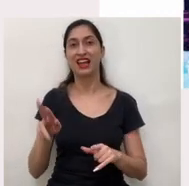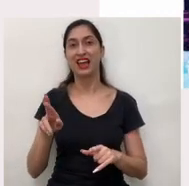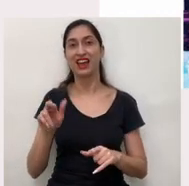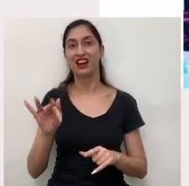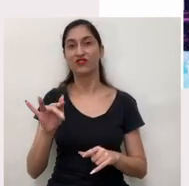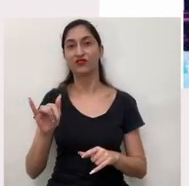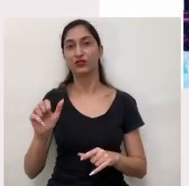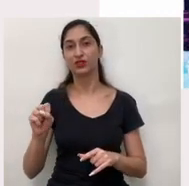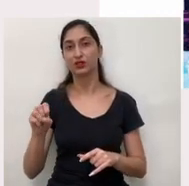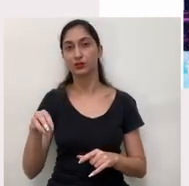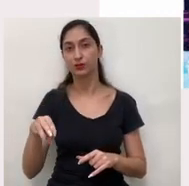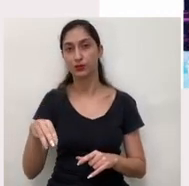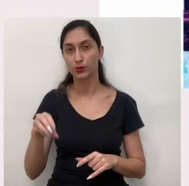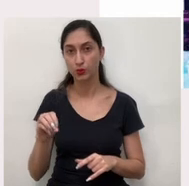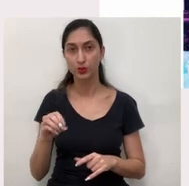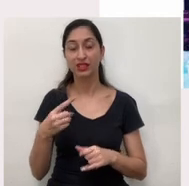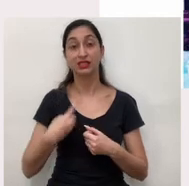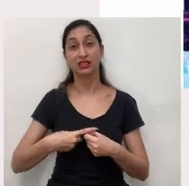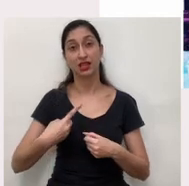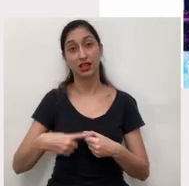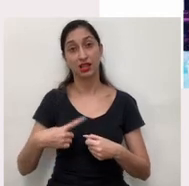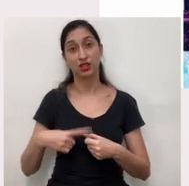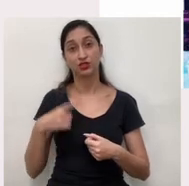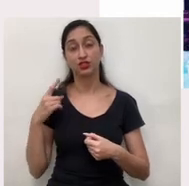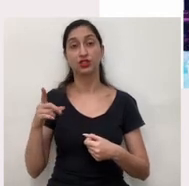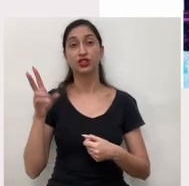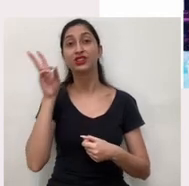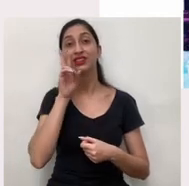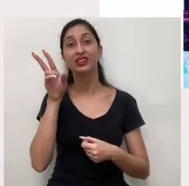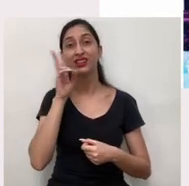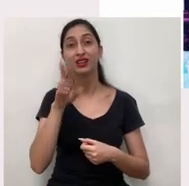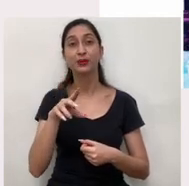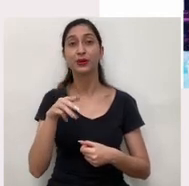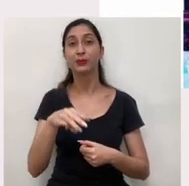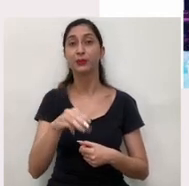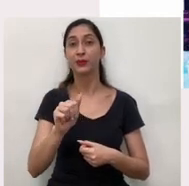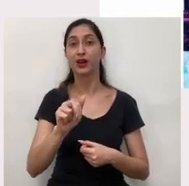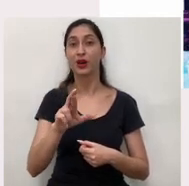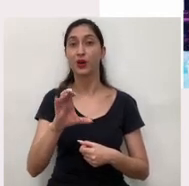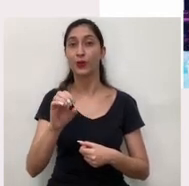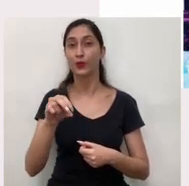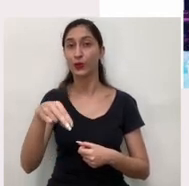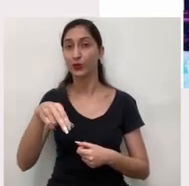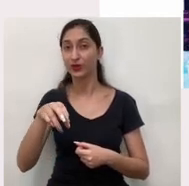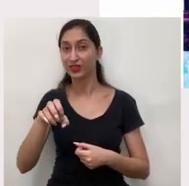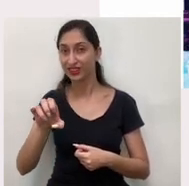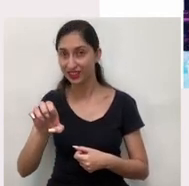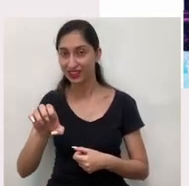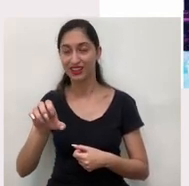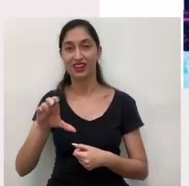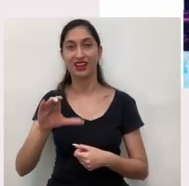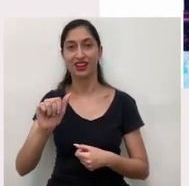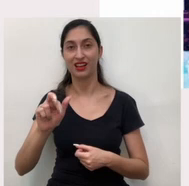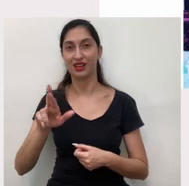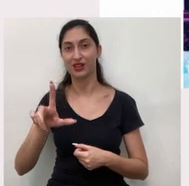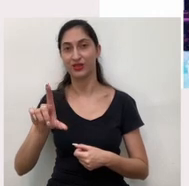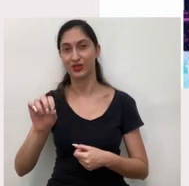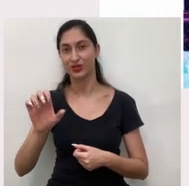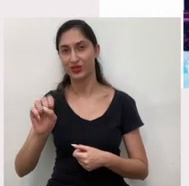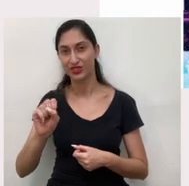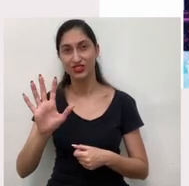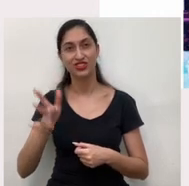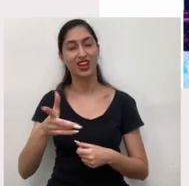cidade, dessa cidade que também nos lembra o Marconi e o Carlos na curadoria, que é gráfica por natureza,